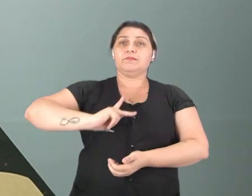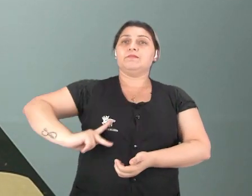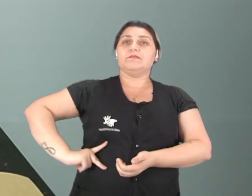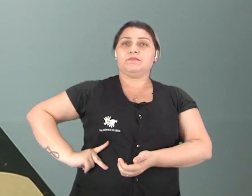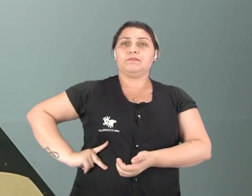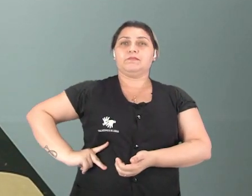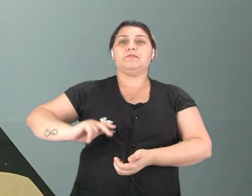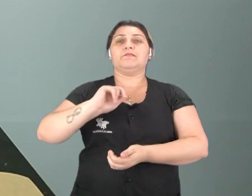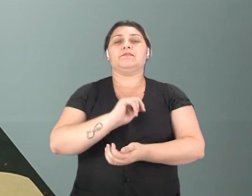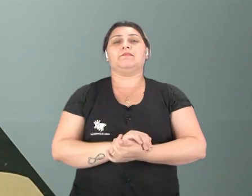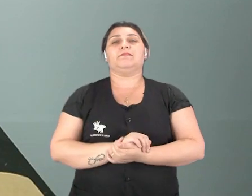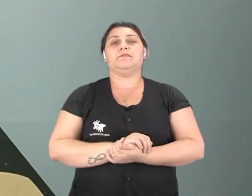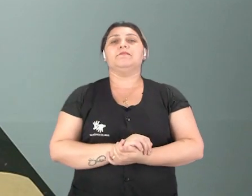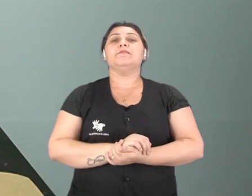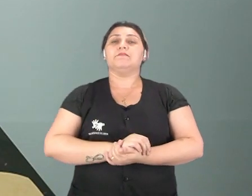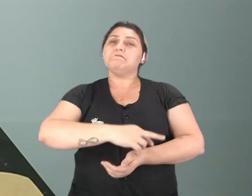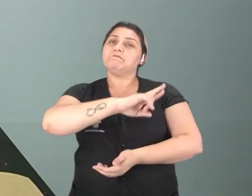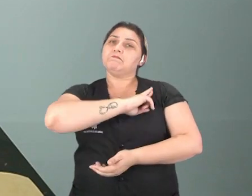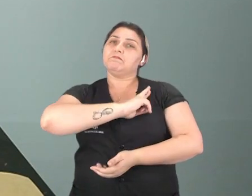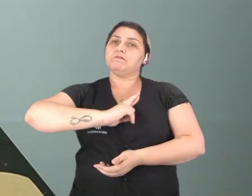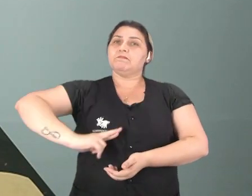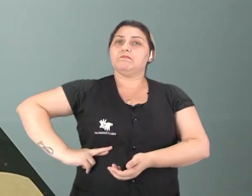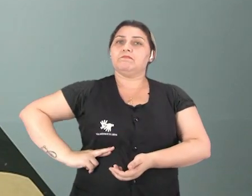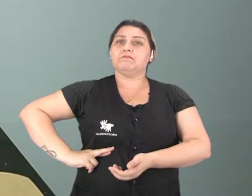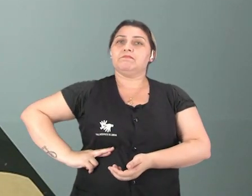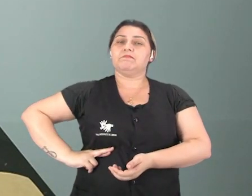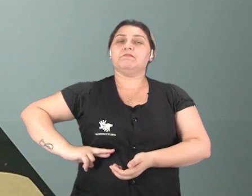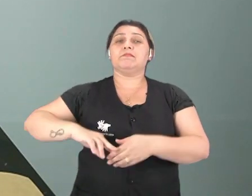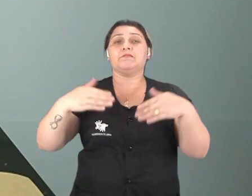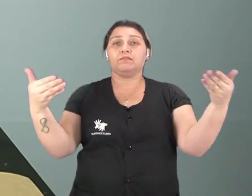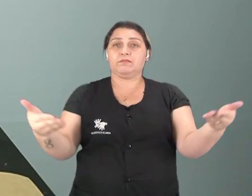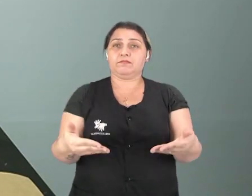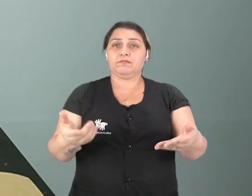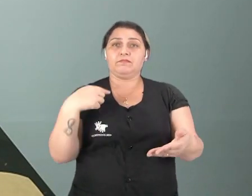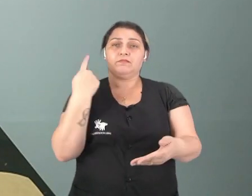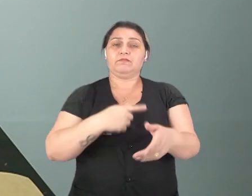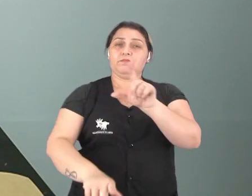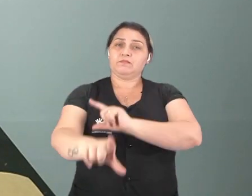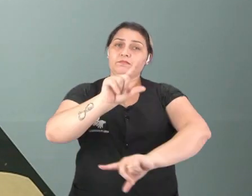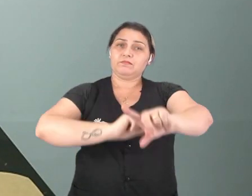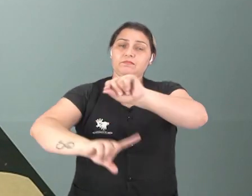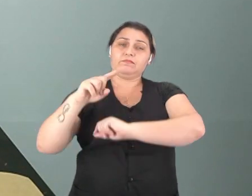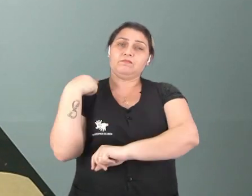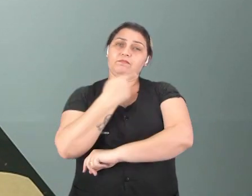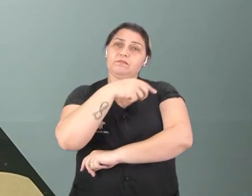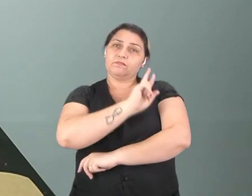presidencialismo, né? Republicano. Hoje nós escolhemos o nosso